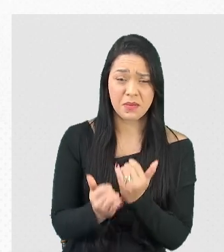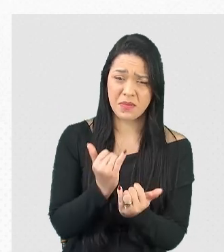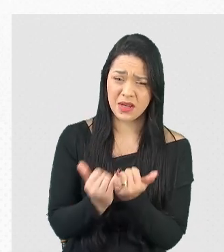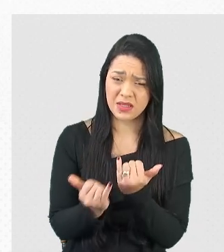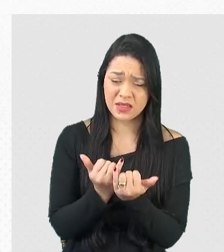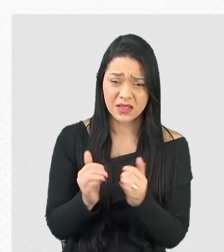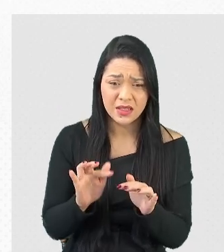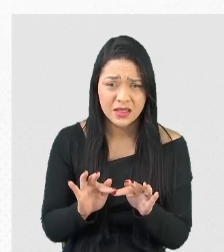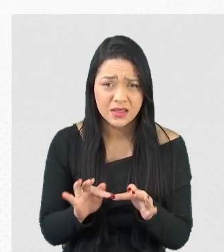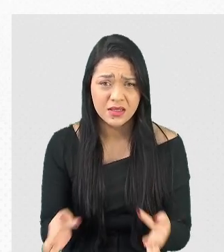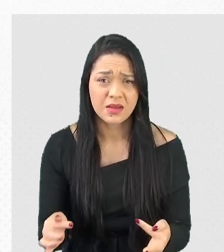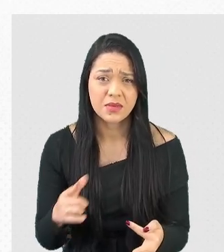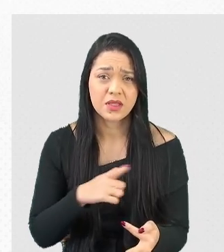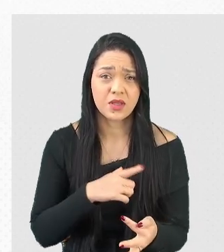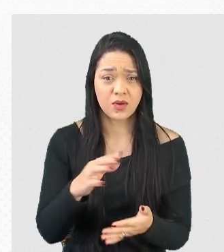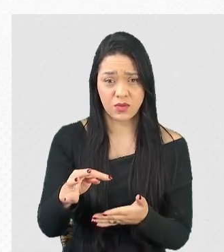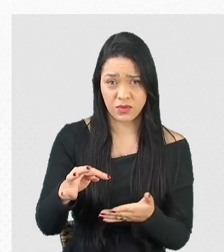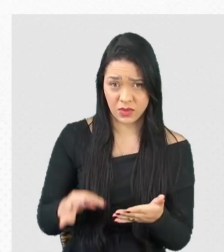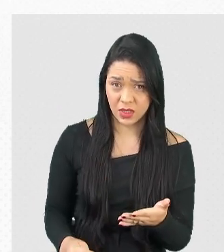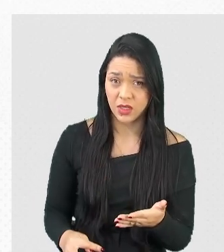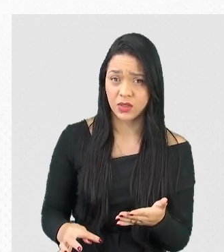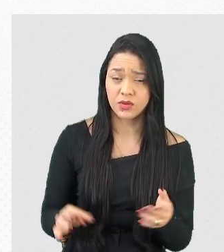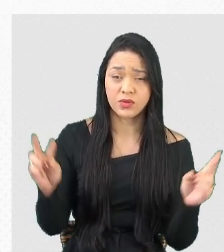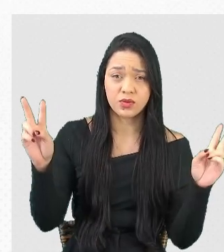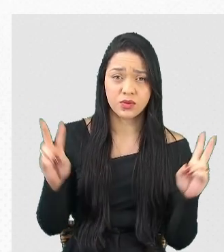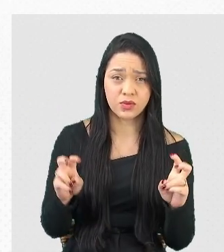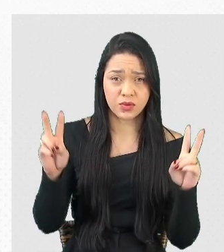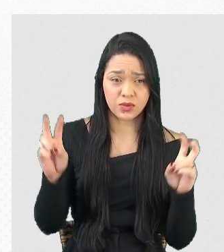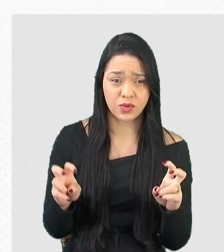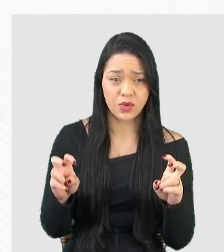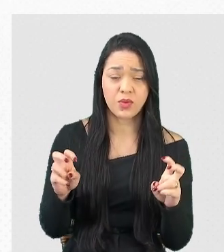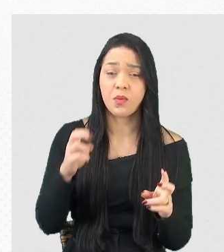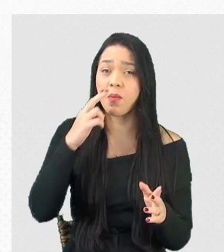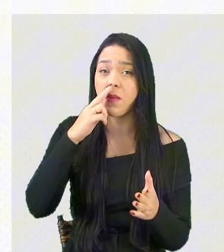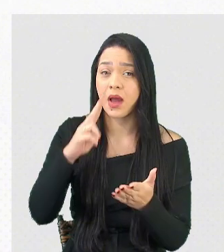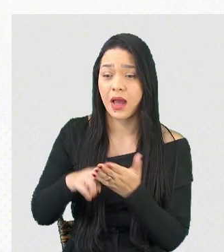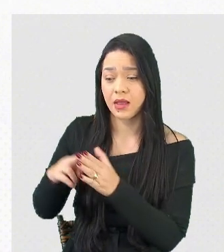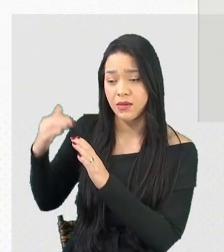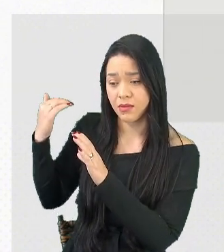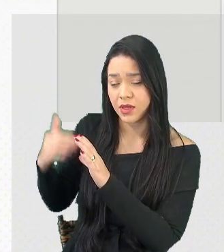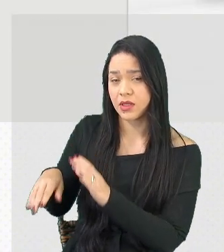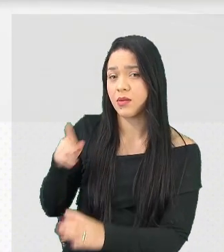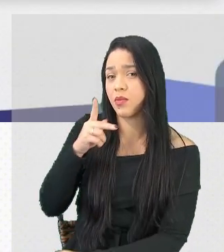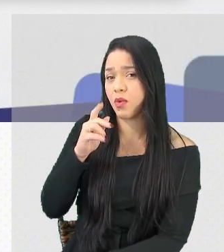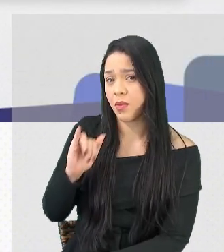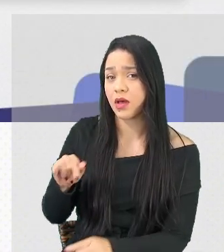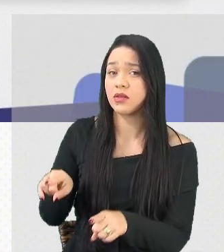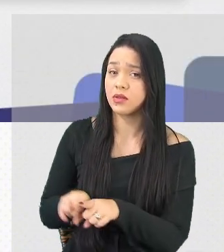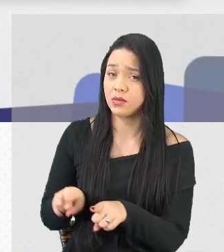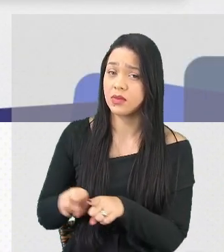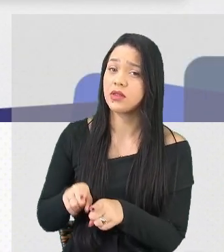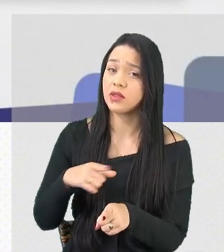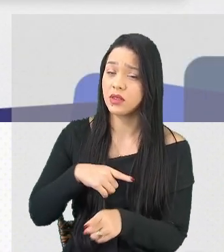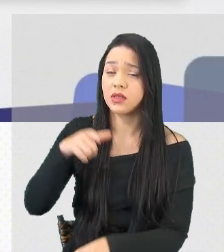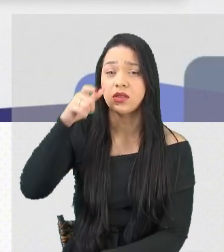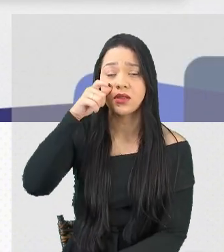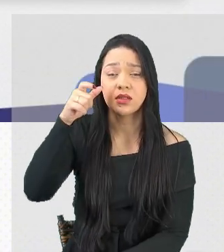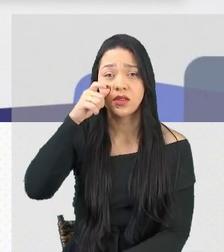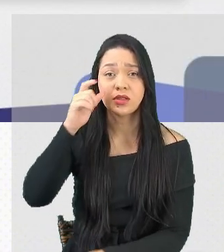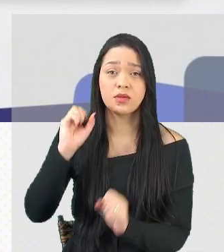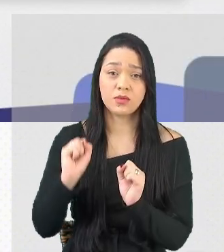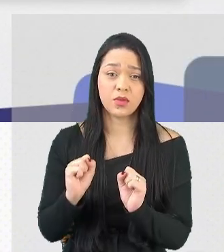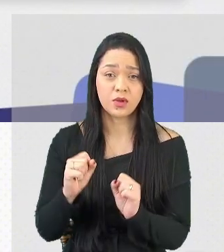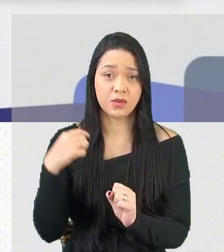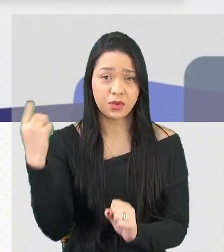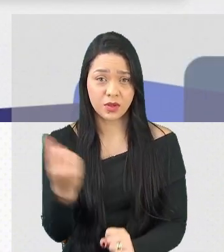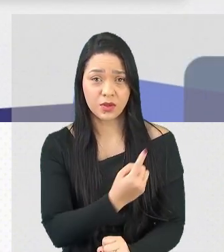carta que James Watt mandou para o seu pai, mas ele traz condições muito interessantes aqui para nós, ok? Bom, gente, nossa aula